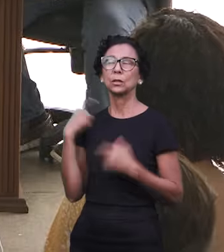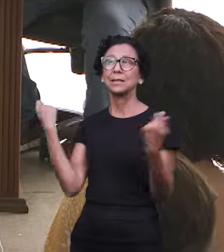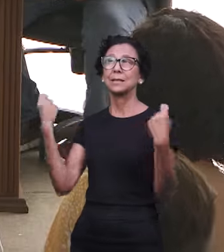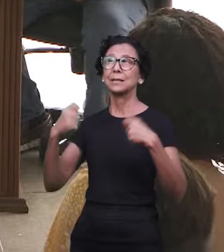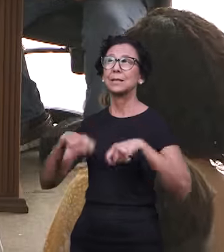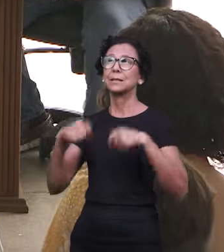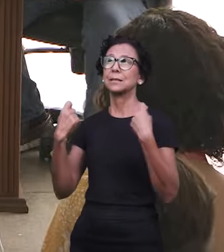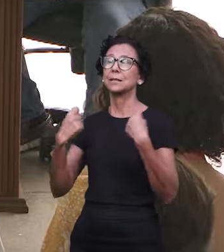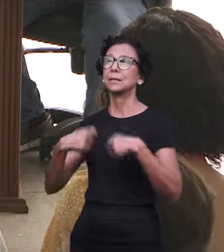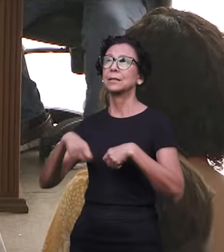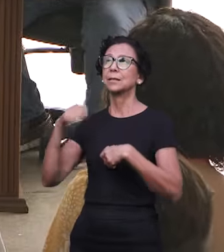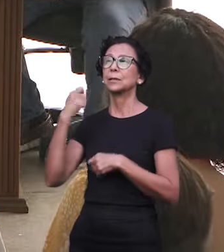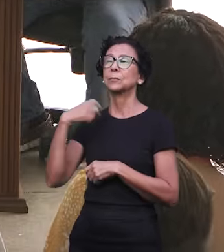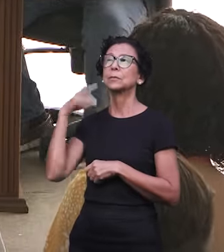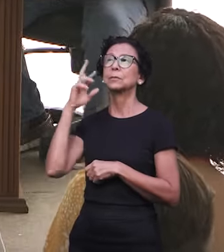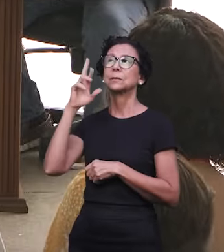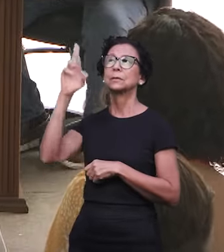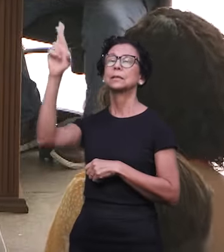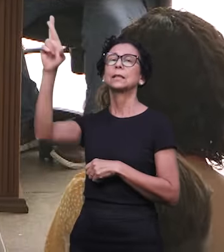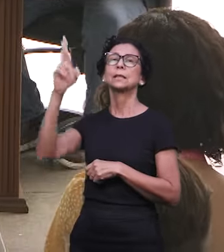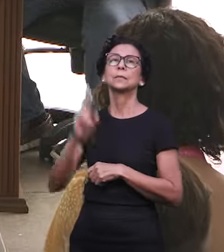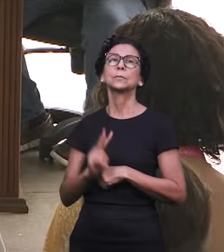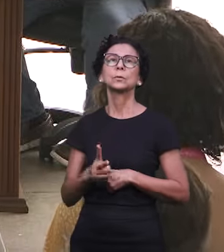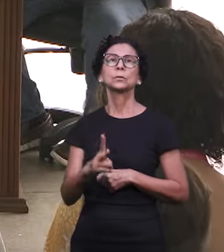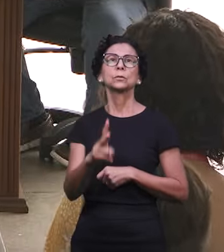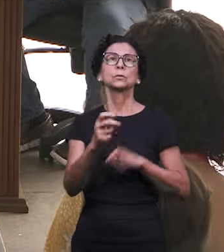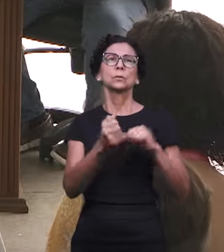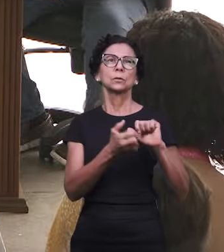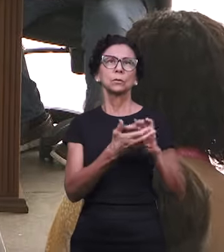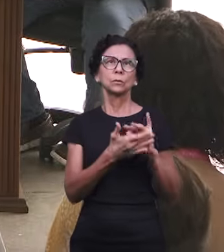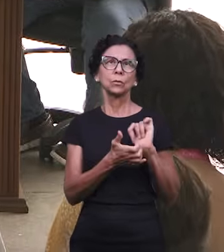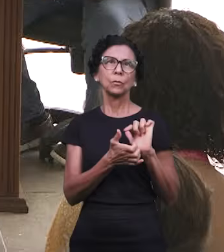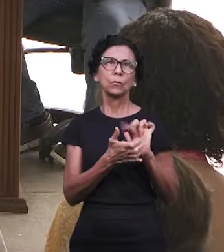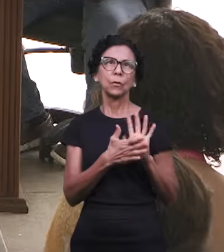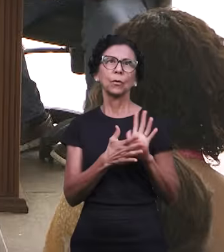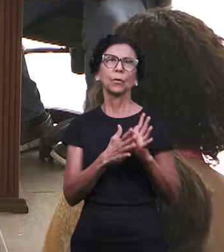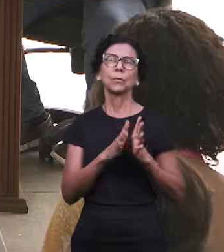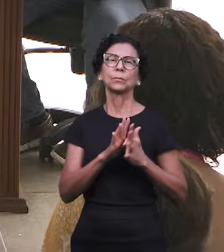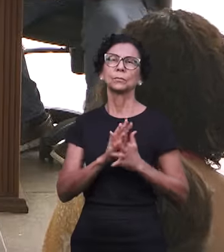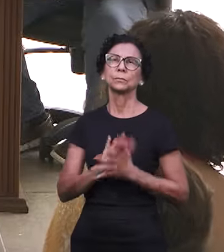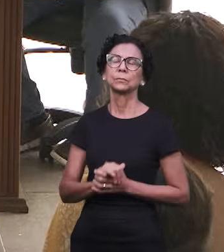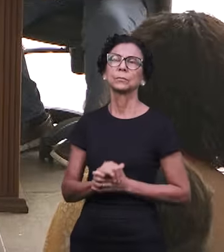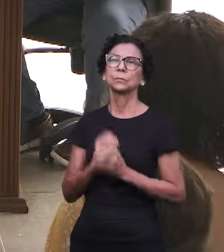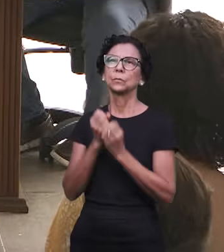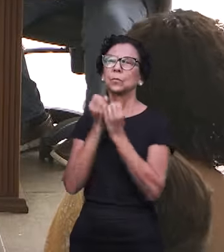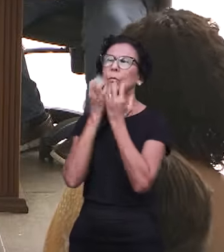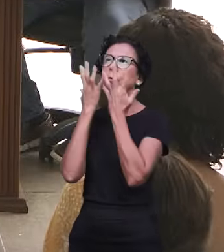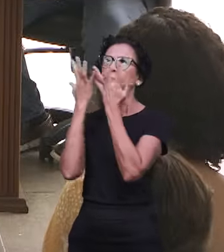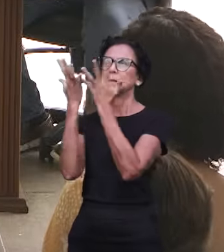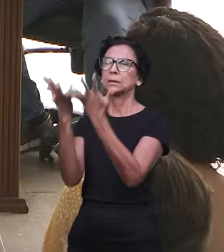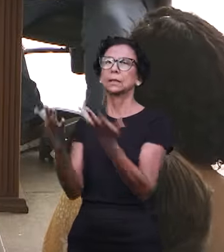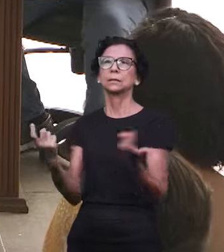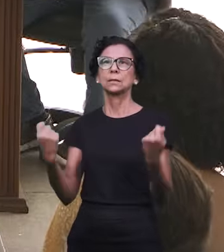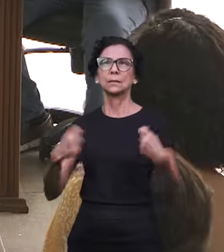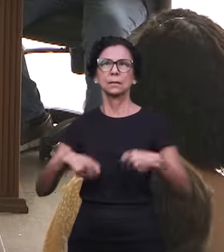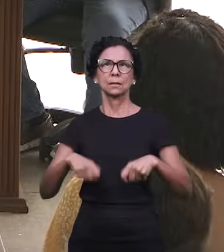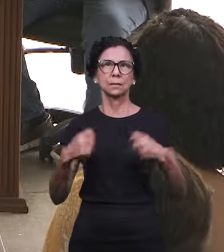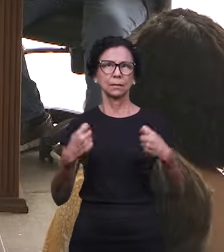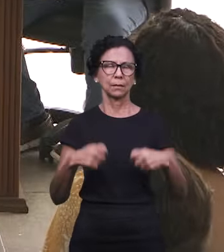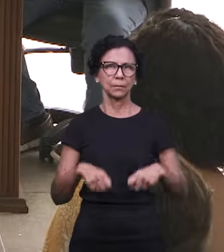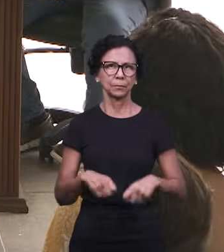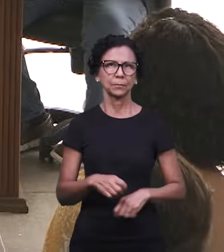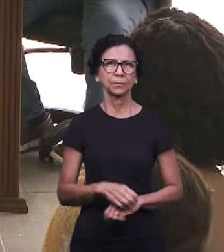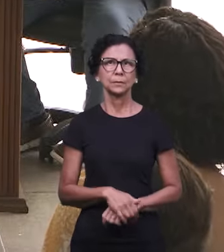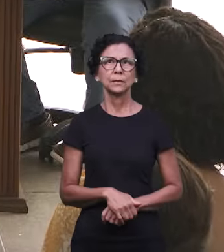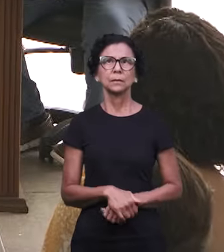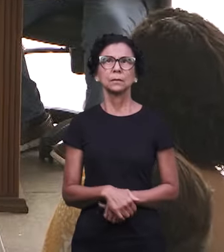necessitados dEle. Vamos cantar mais um louvor, onde nós estaremos colocando diante do Senhor a nossa confissão, que nós somos necessitados dEle. Não é esse